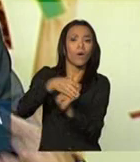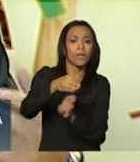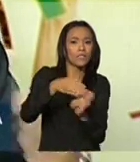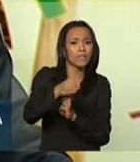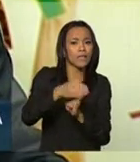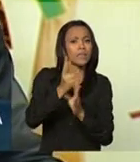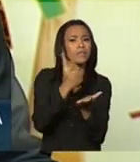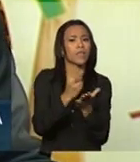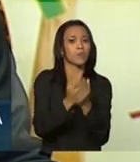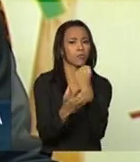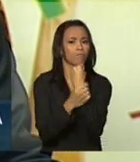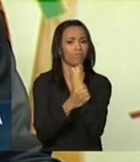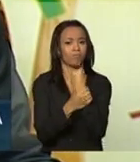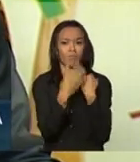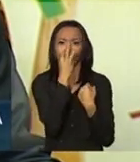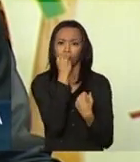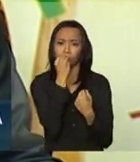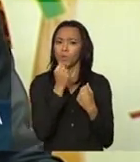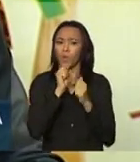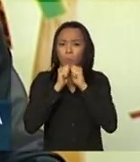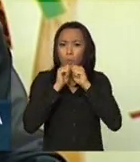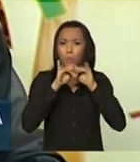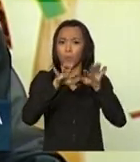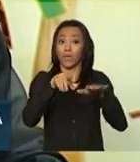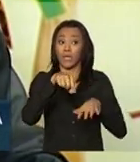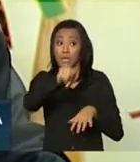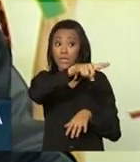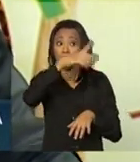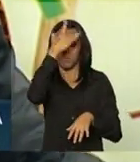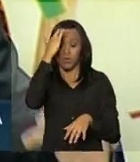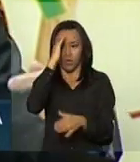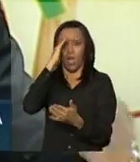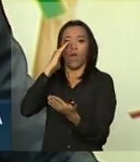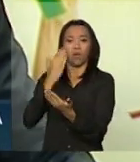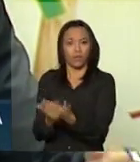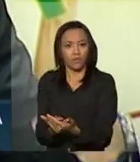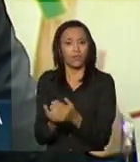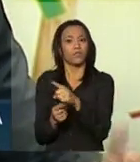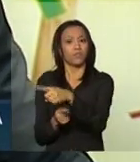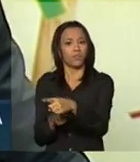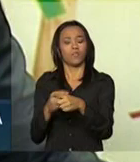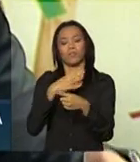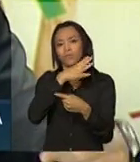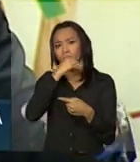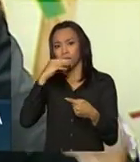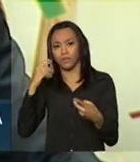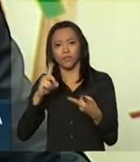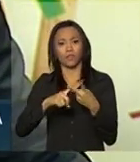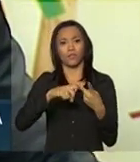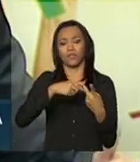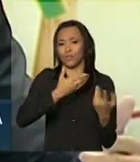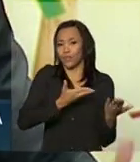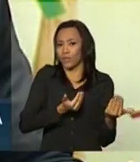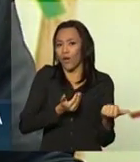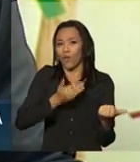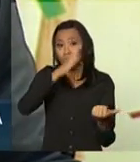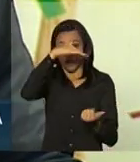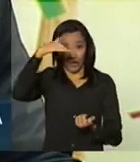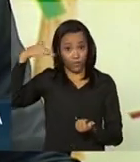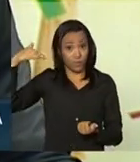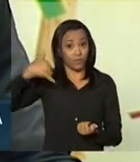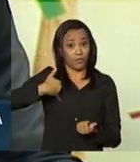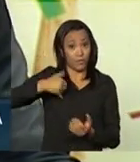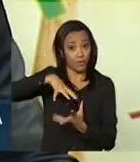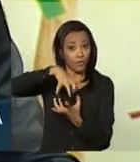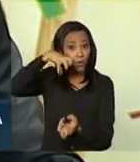porque isso ganha a confiança da população, ganha a confiança dos adolescentes, dos jovens, dos adultos, dos idosos,